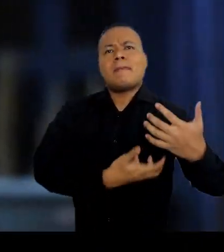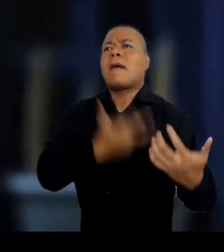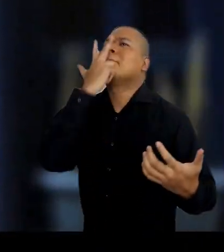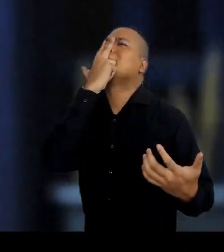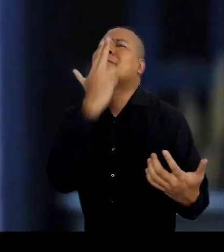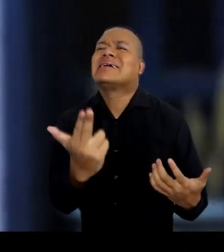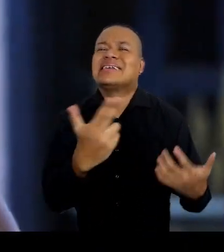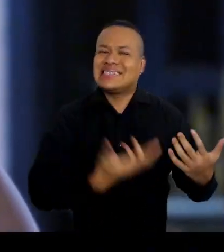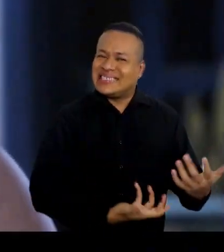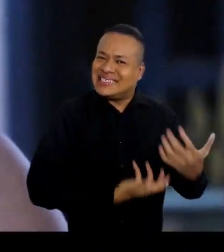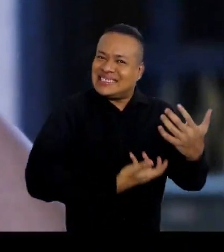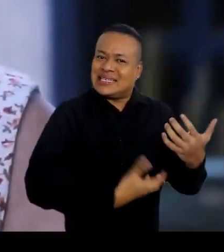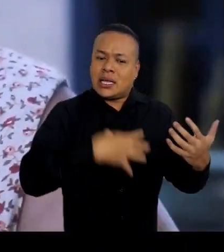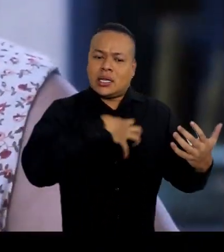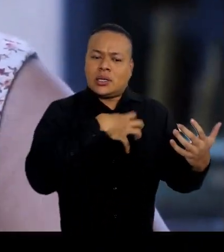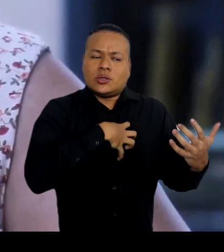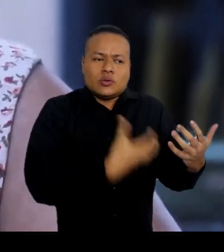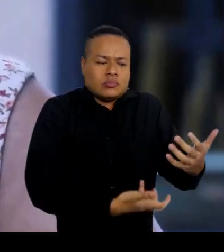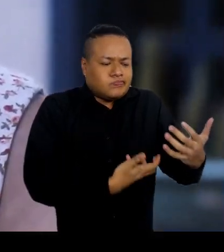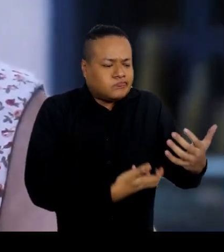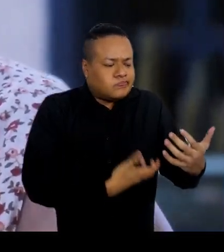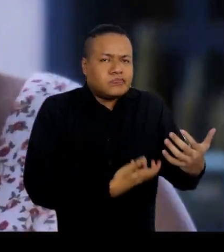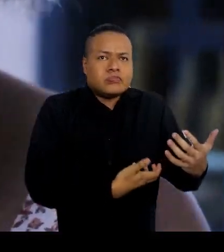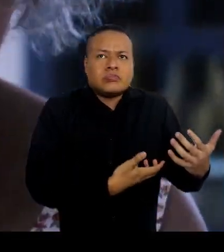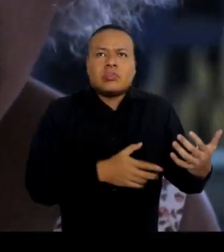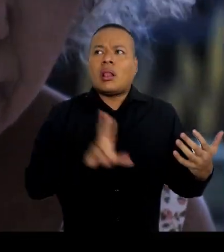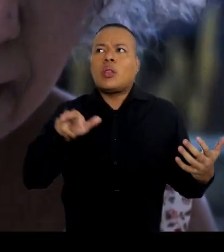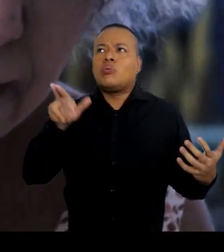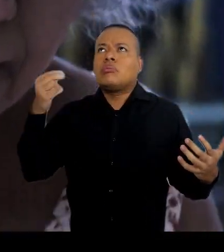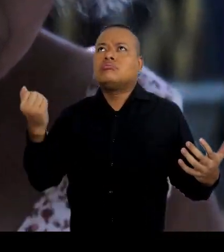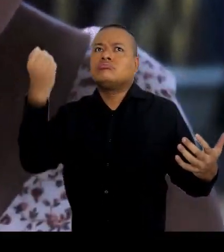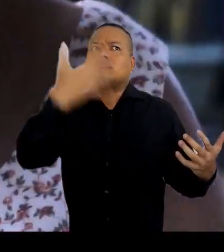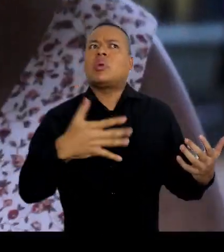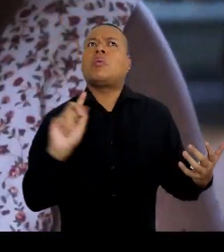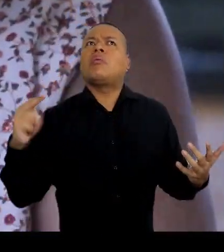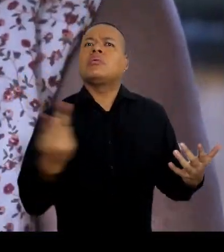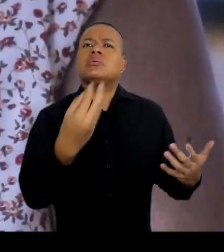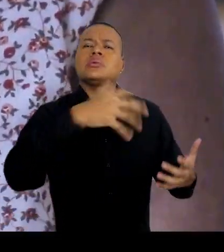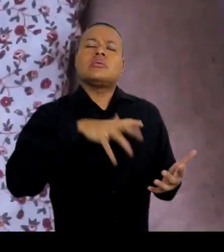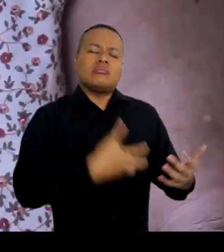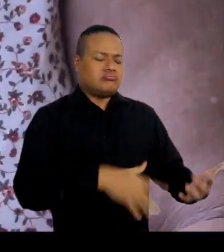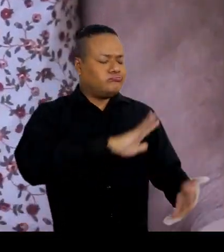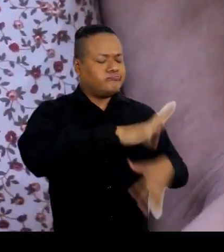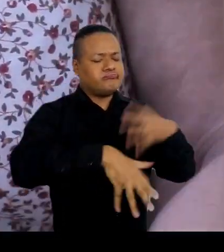Na verdade, o que ela sentia no momento é difícil de dizer porque ela nunca relatou, né?